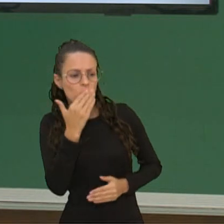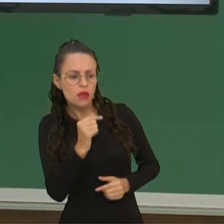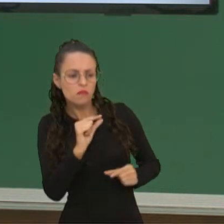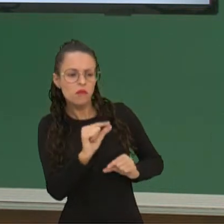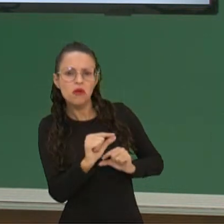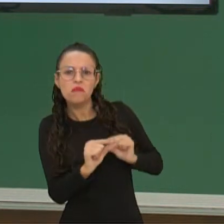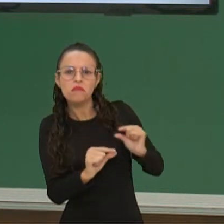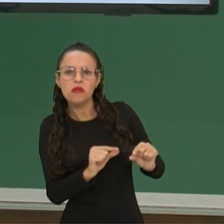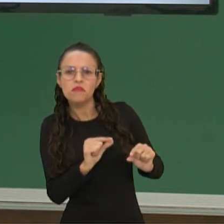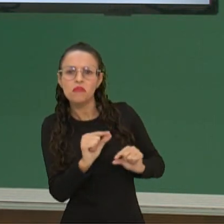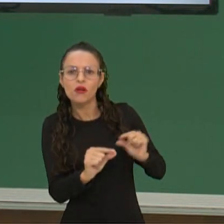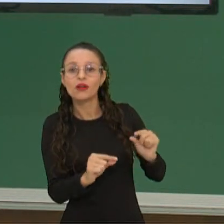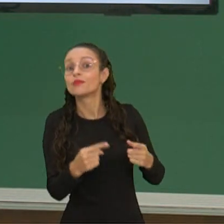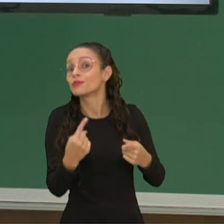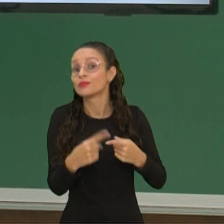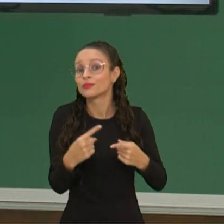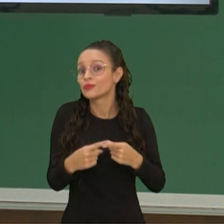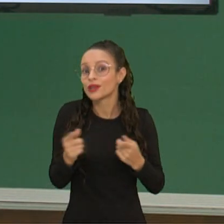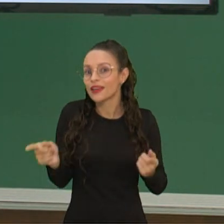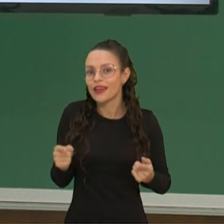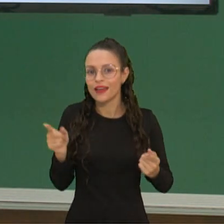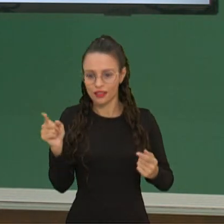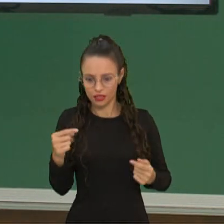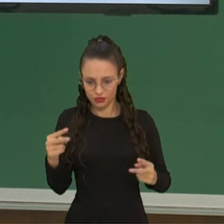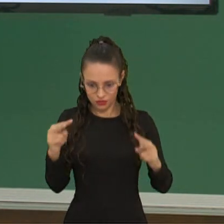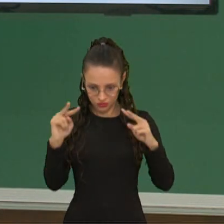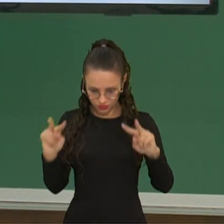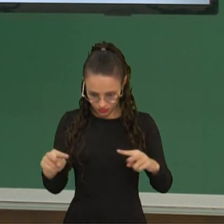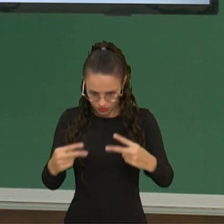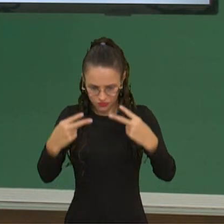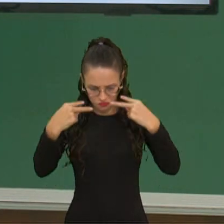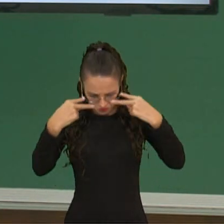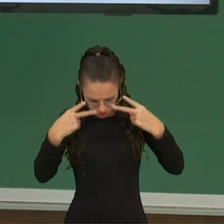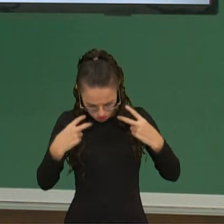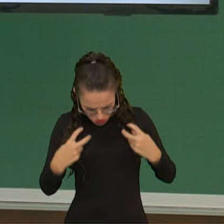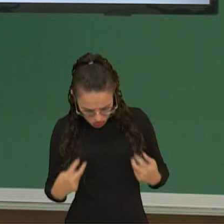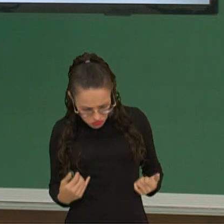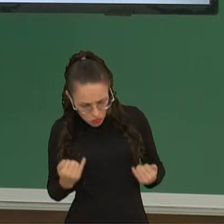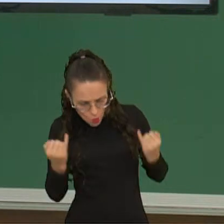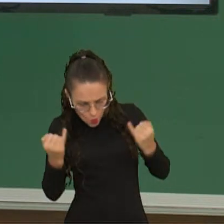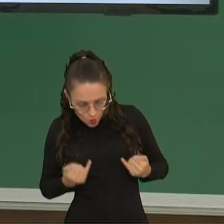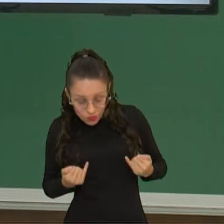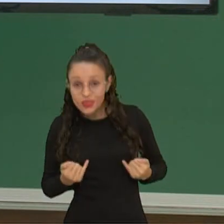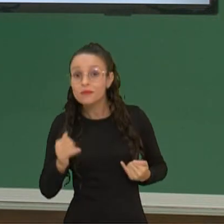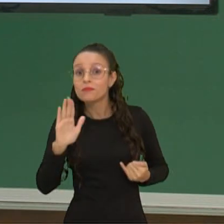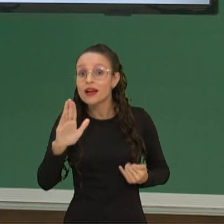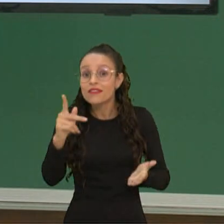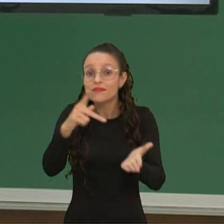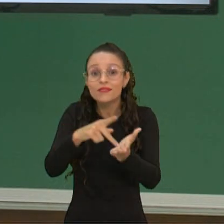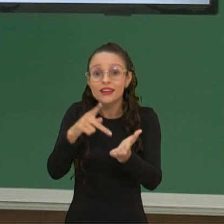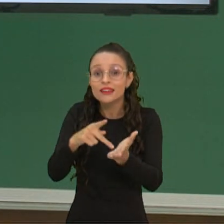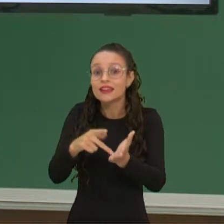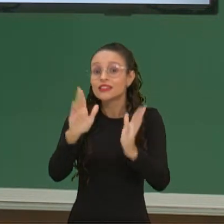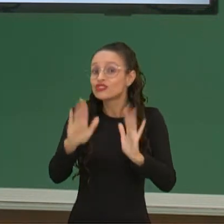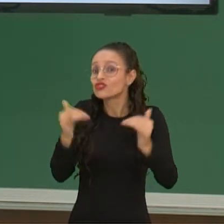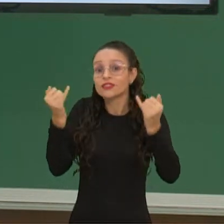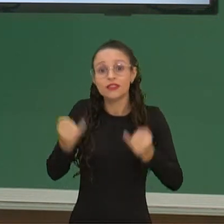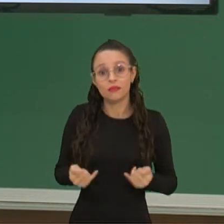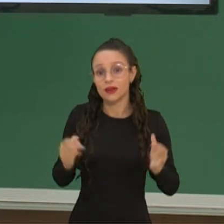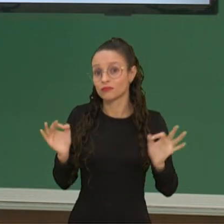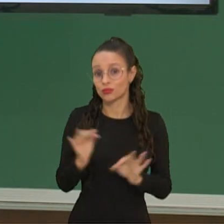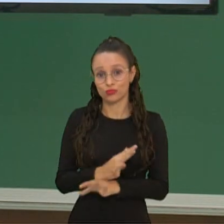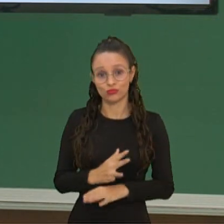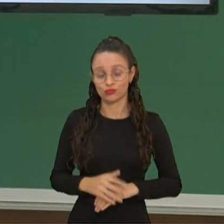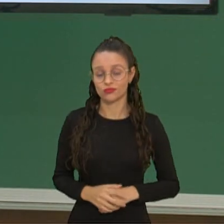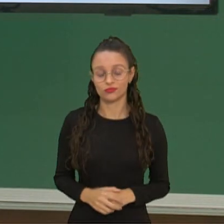o mínimo possível visto que nela se vê se acha com excesso de peso mas na realidade ela está bem magra tá